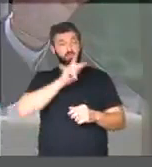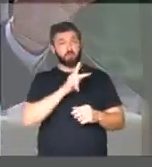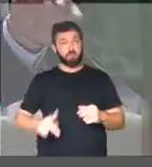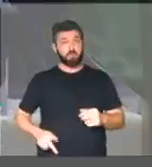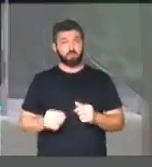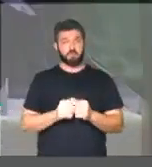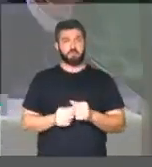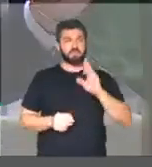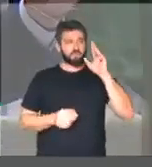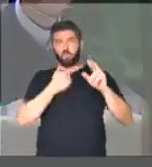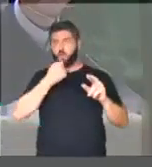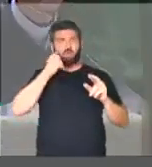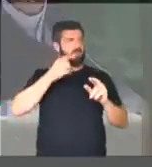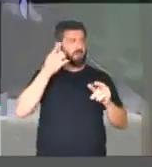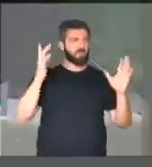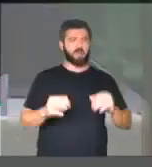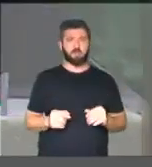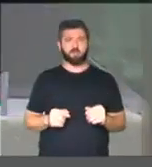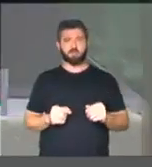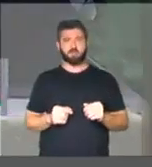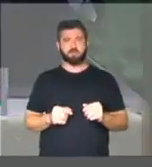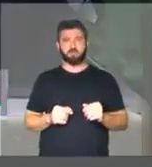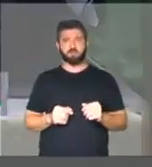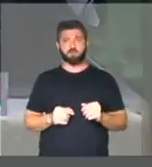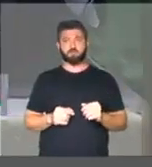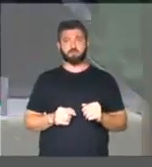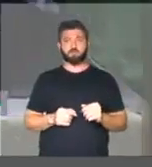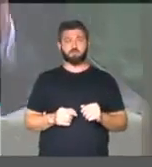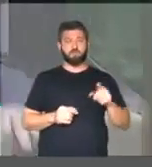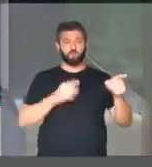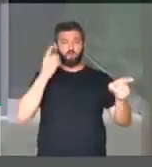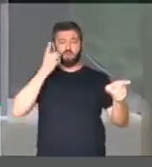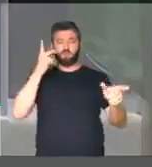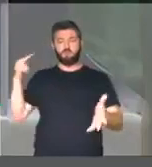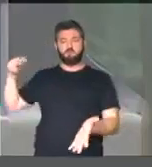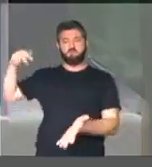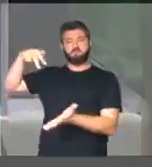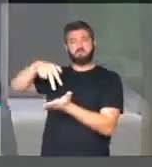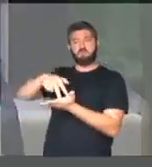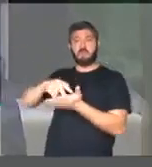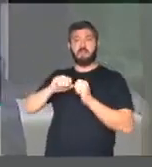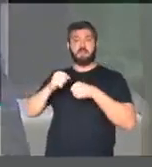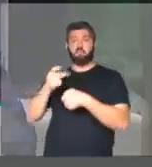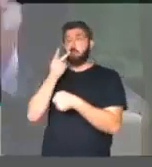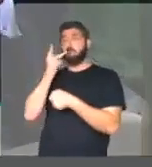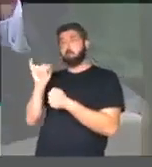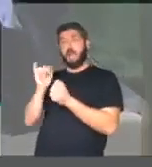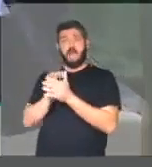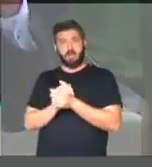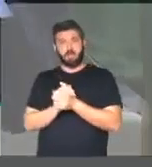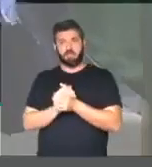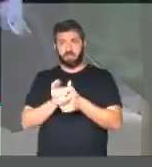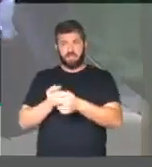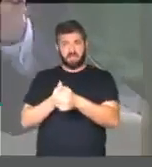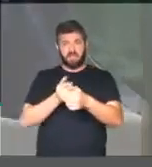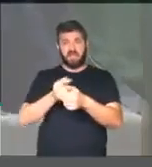senhores deputados, senhoras deputadas, o parlamentar que veio a esta tribuna para defender o papai pode